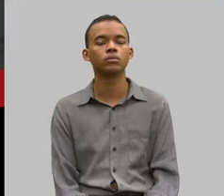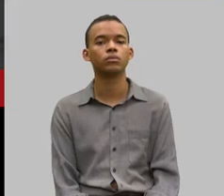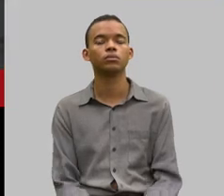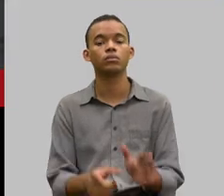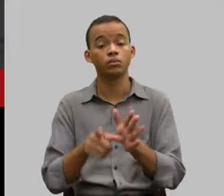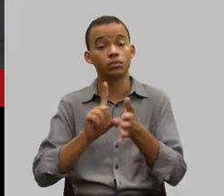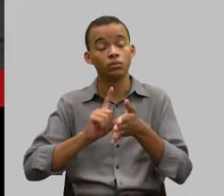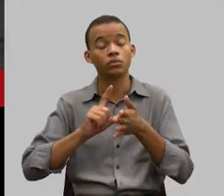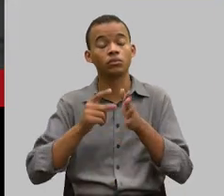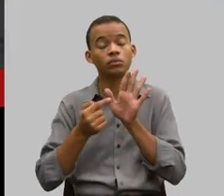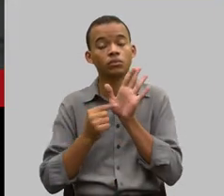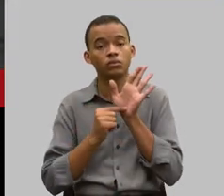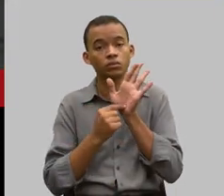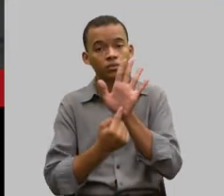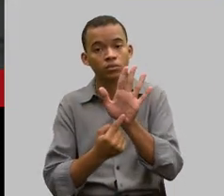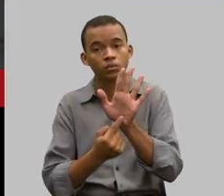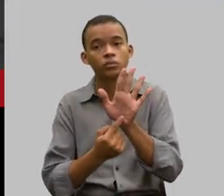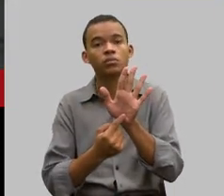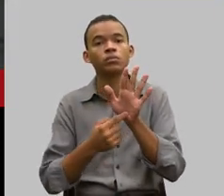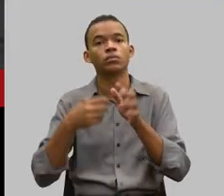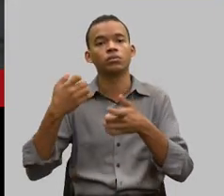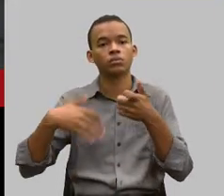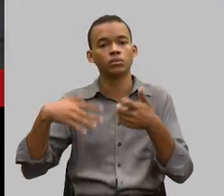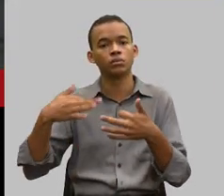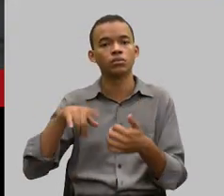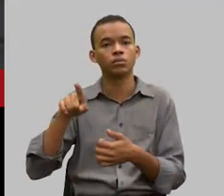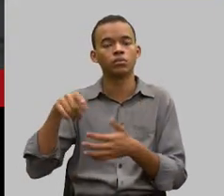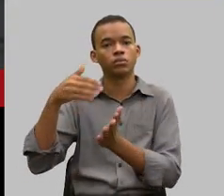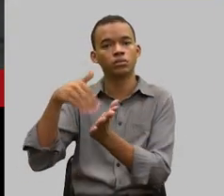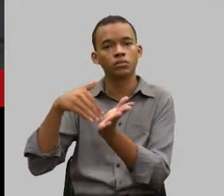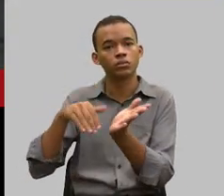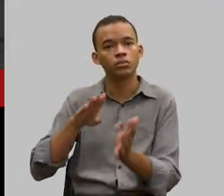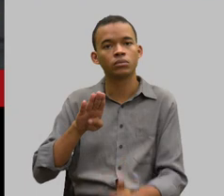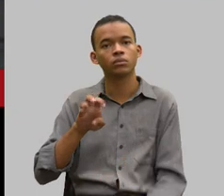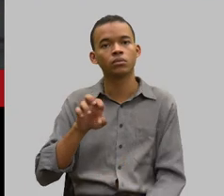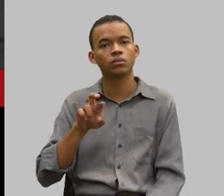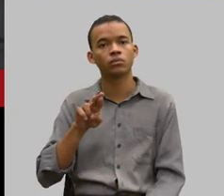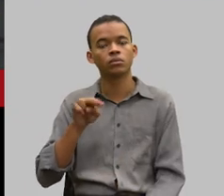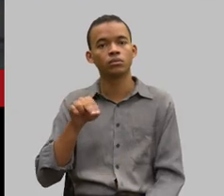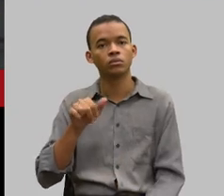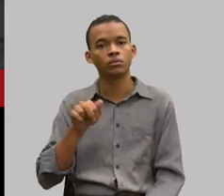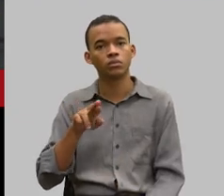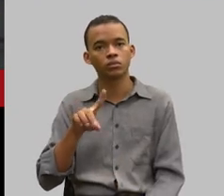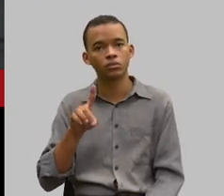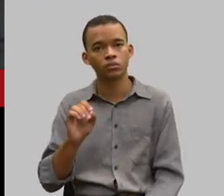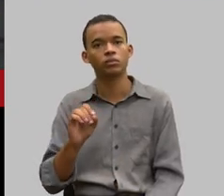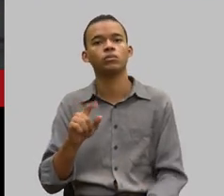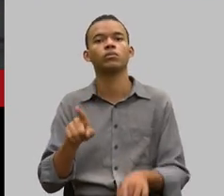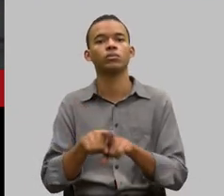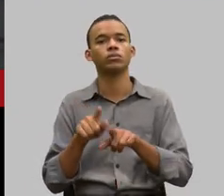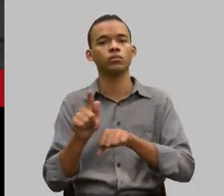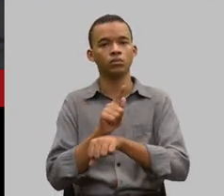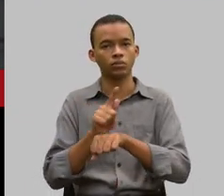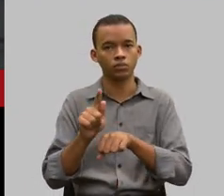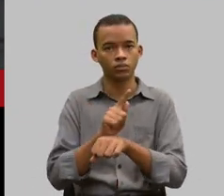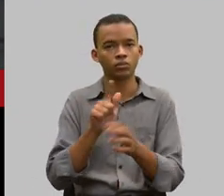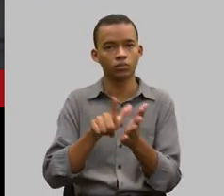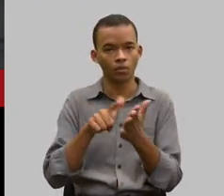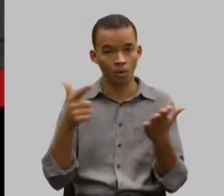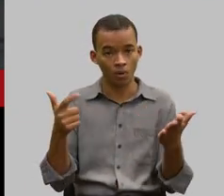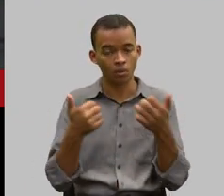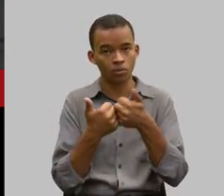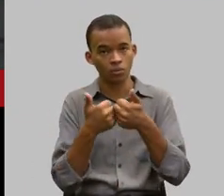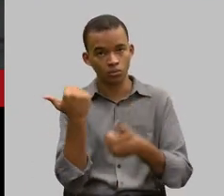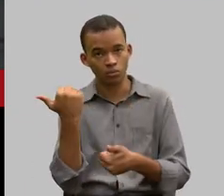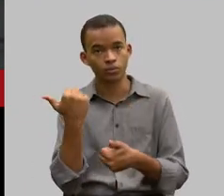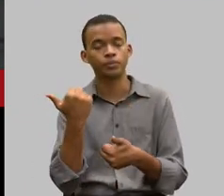Bernardo com relação aos sistemas de controle eh a gerência de Jornalismo e esportes da Rede Minas e da